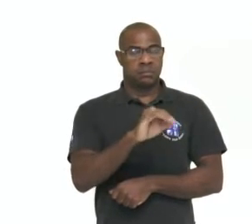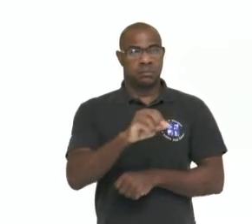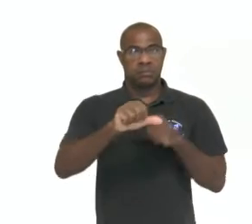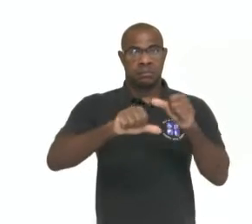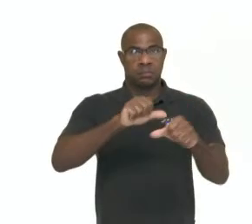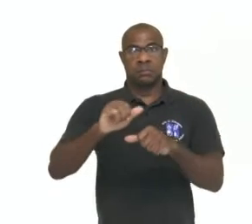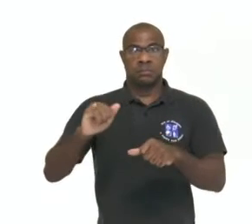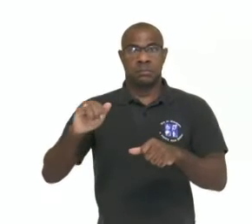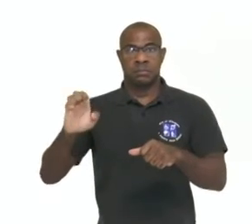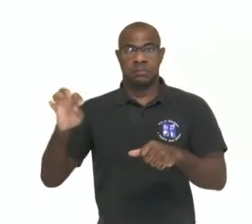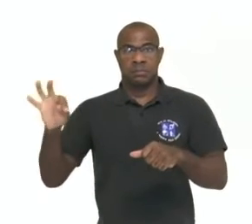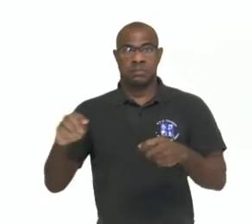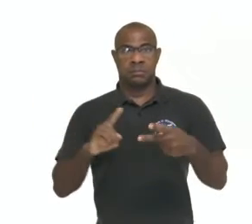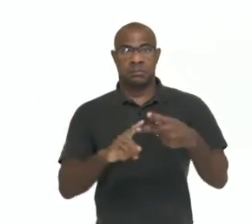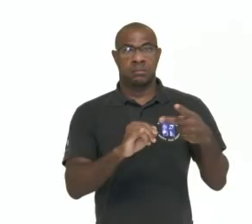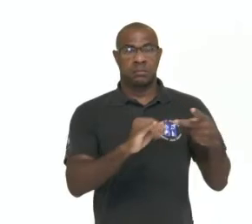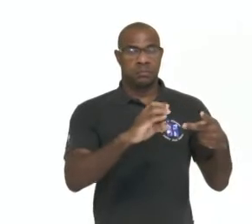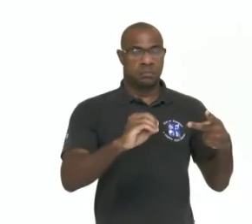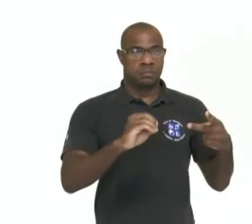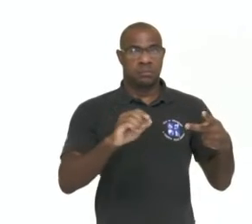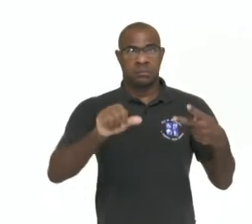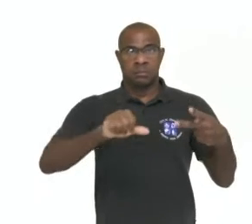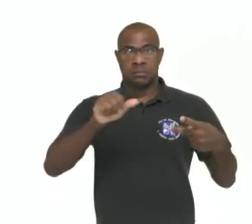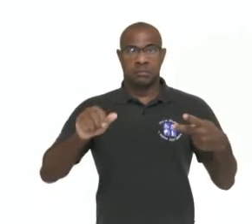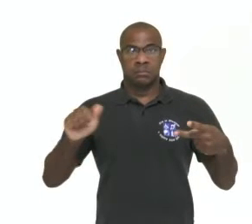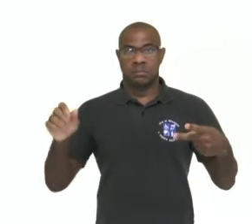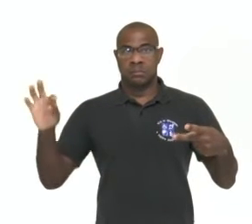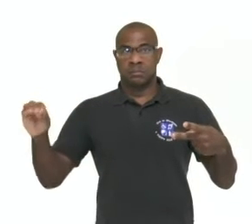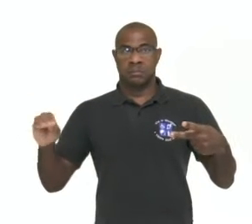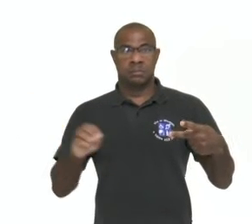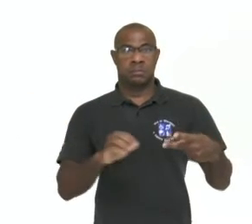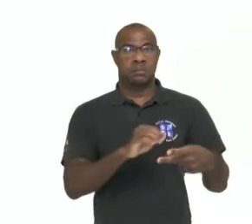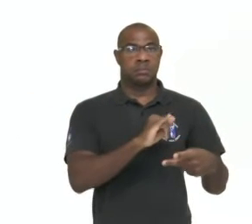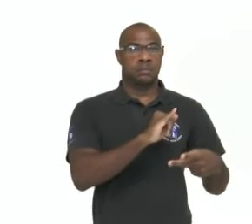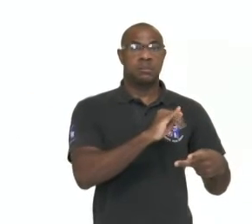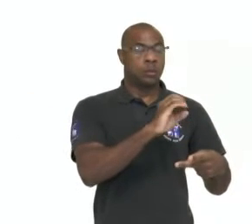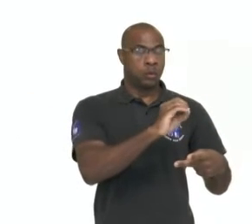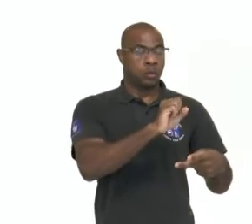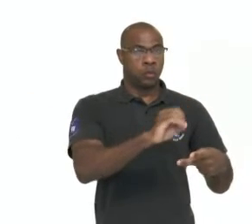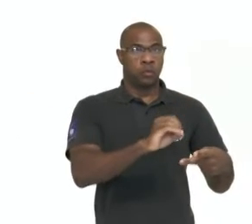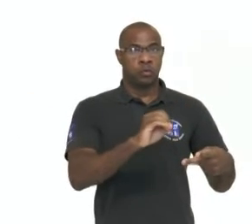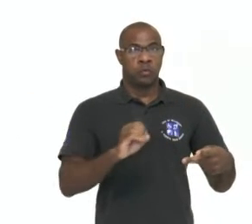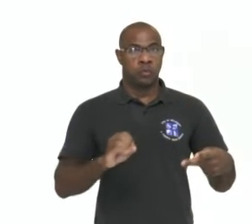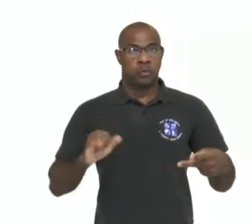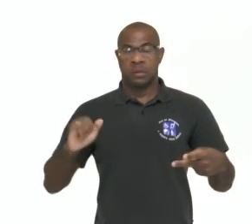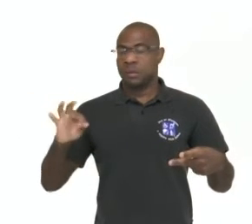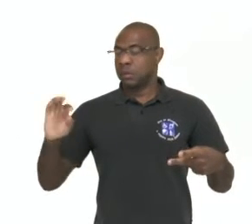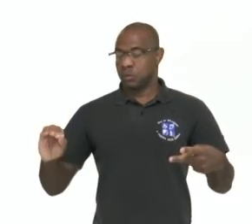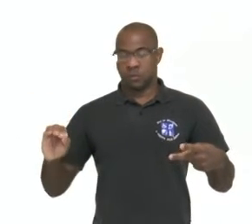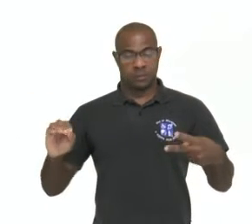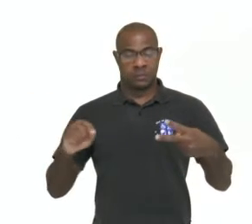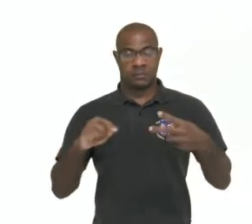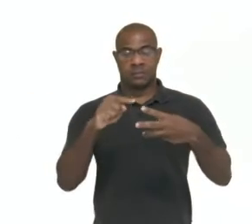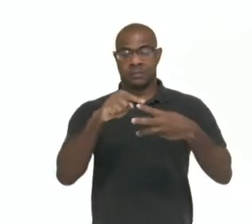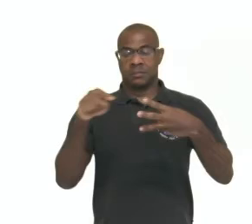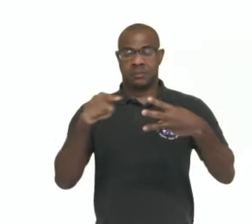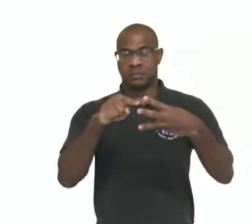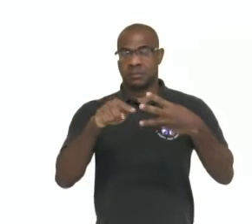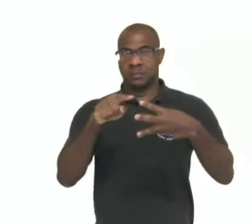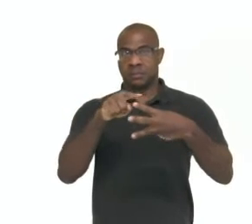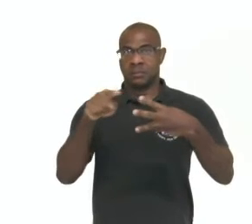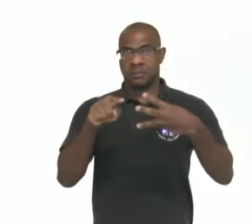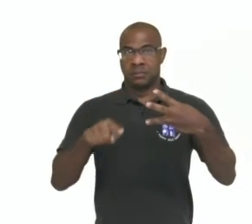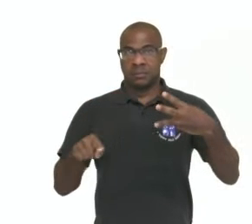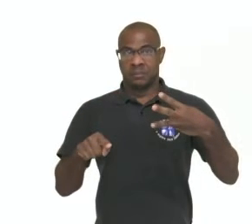por eto, ico, trocamos por ato, ioso por ito, ok? Então aqui a gente tem a terminação que veio lá